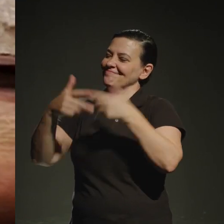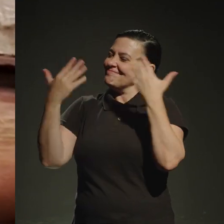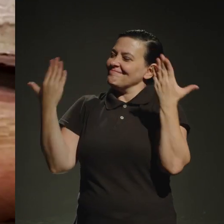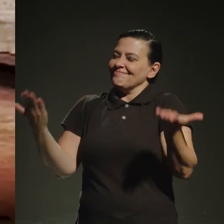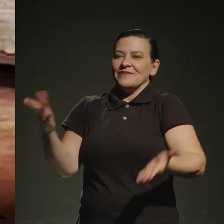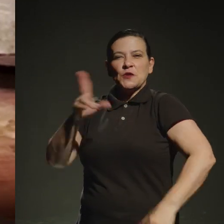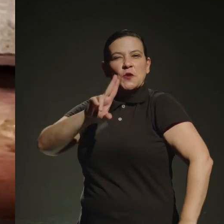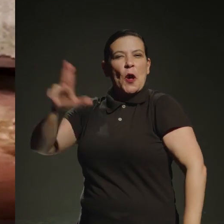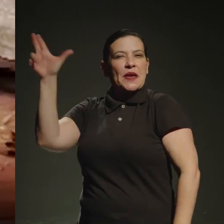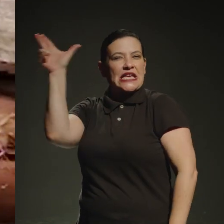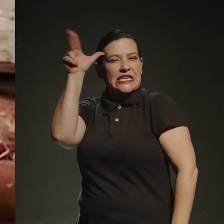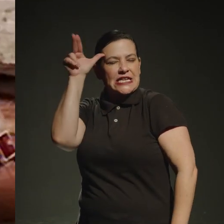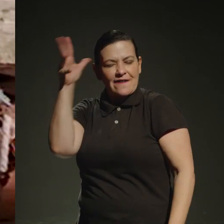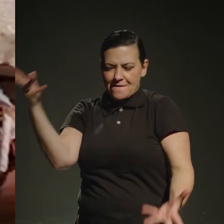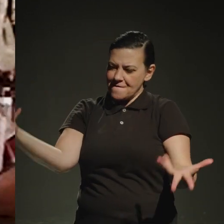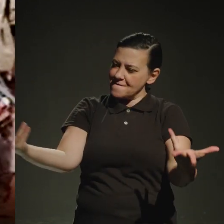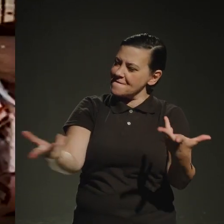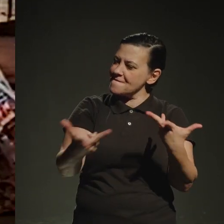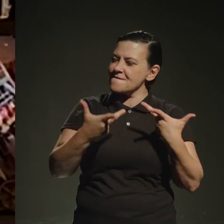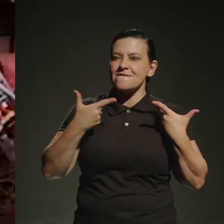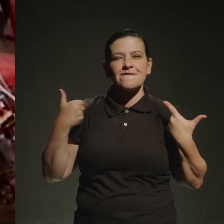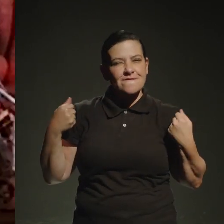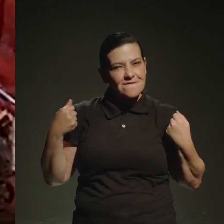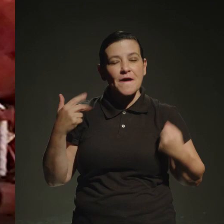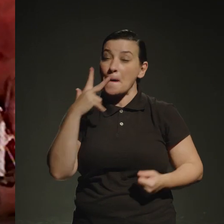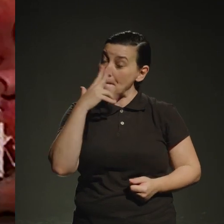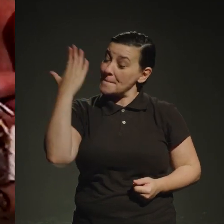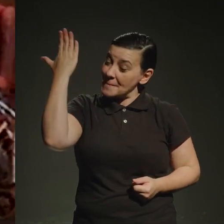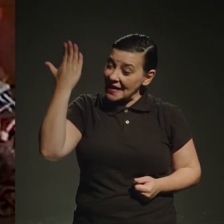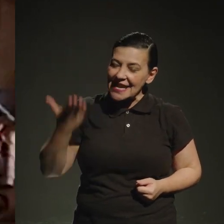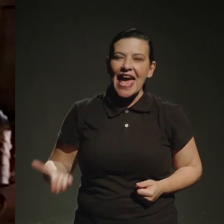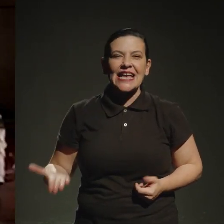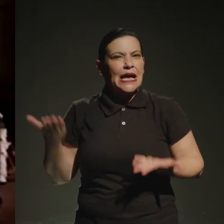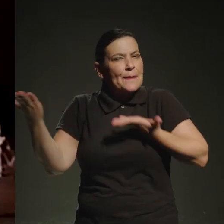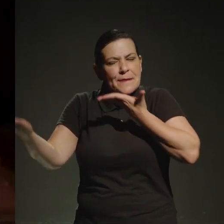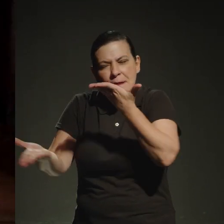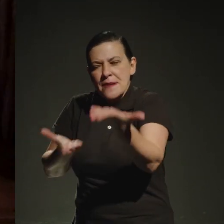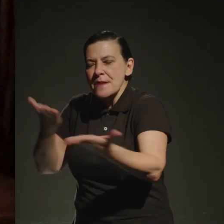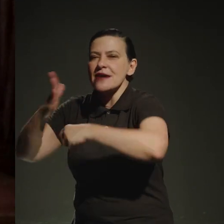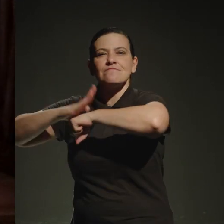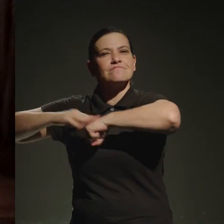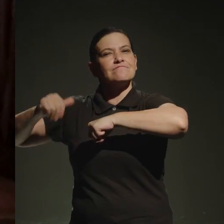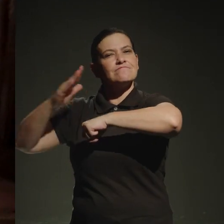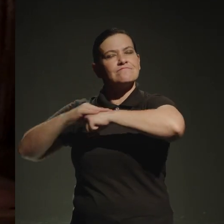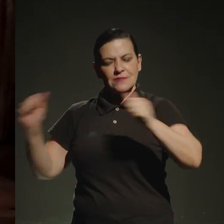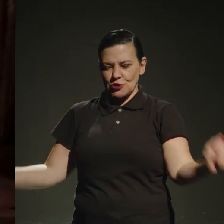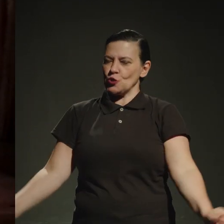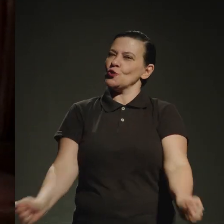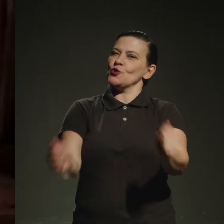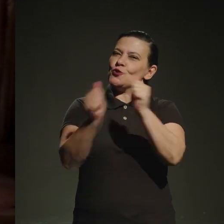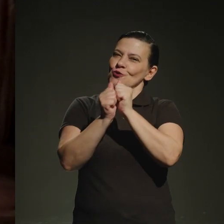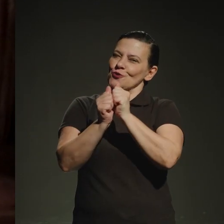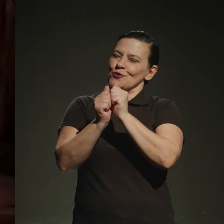cativas. Vamos lá arrancar a máscara da face de algum odiento tirano. Em frente, bravo Rocinante, que a vida é curta